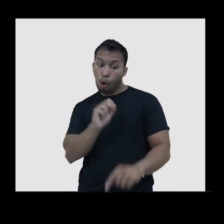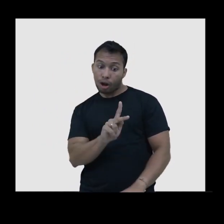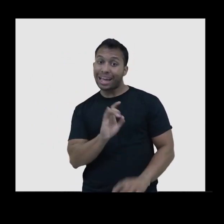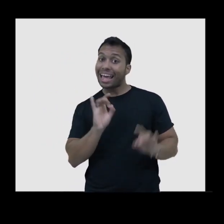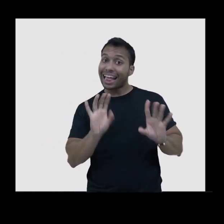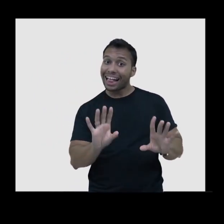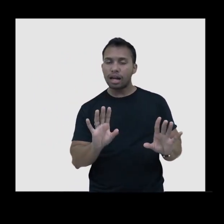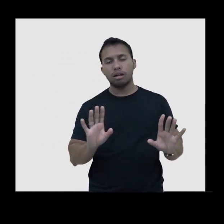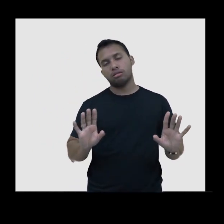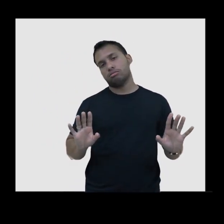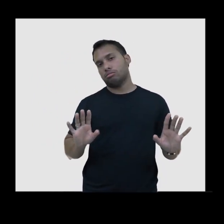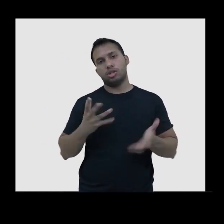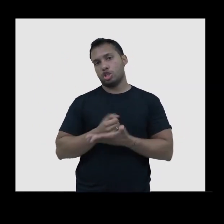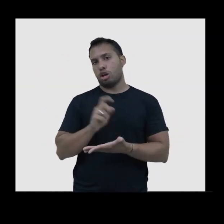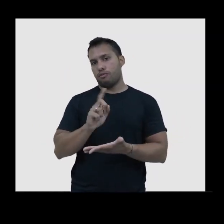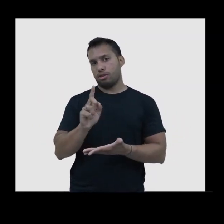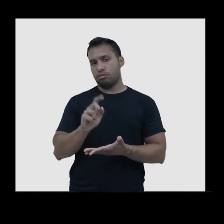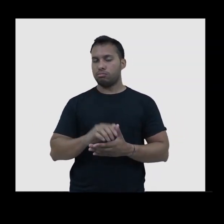ela.